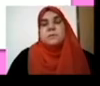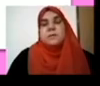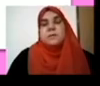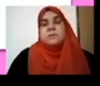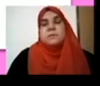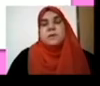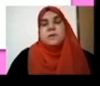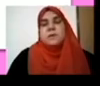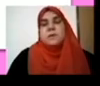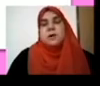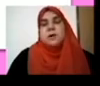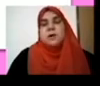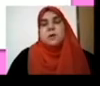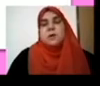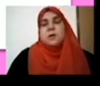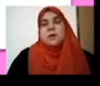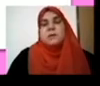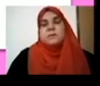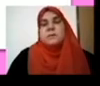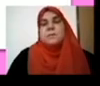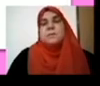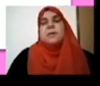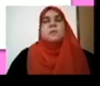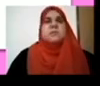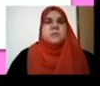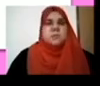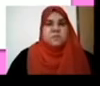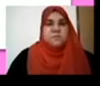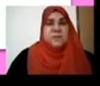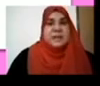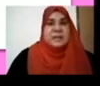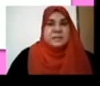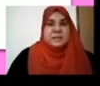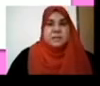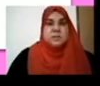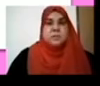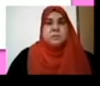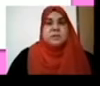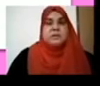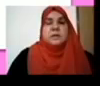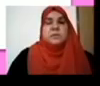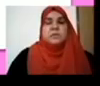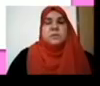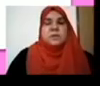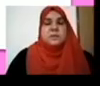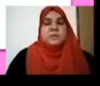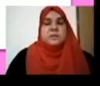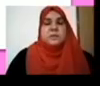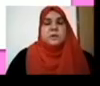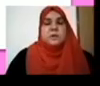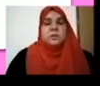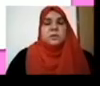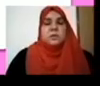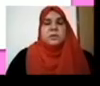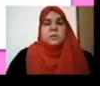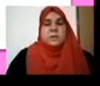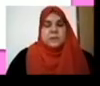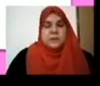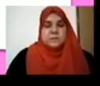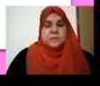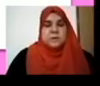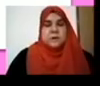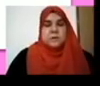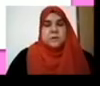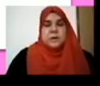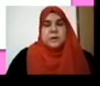tá, pessoal? Esse sinal aqui, ó, sempre menos. Diferença, subtração, diferença de dois